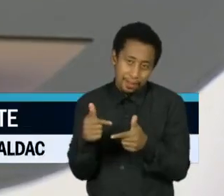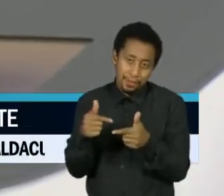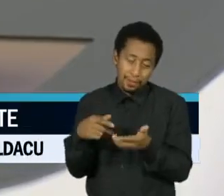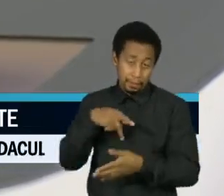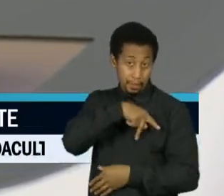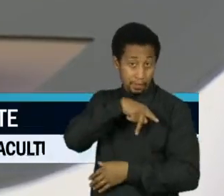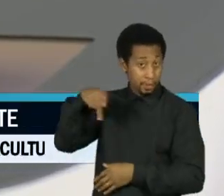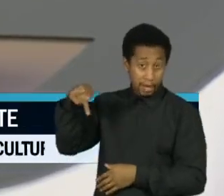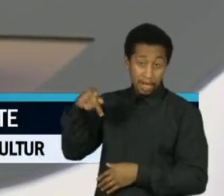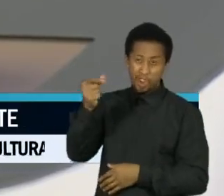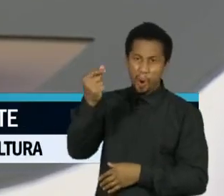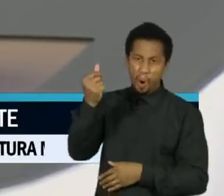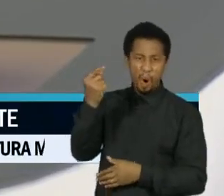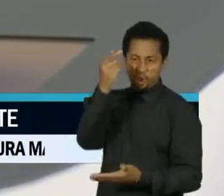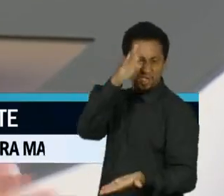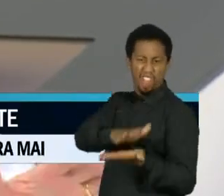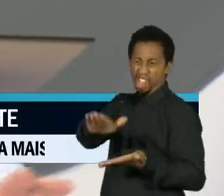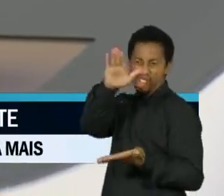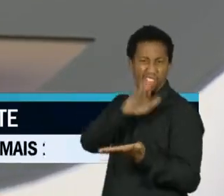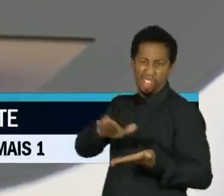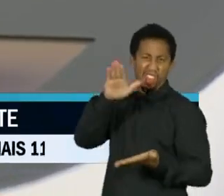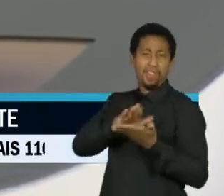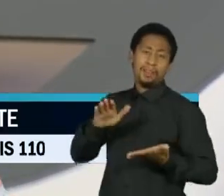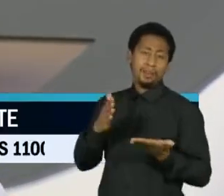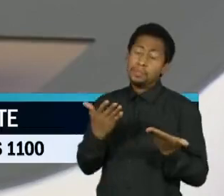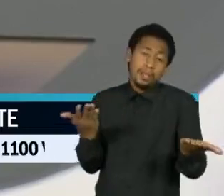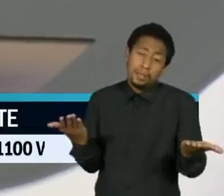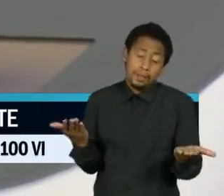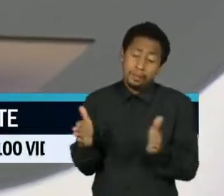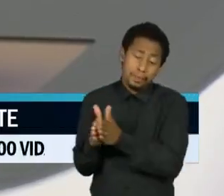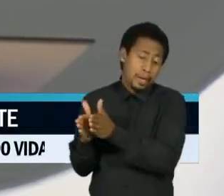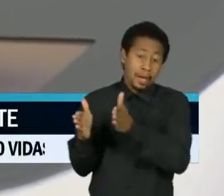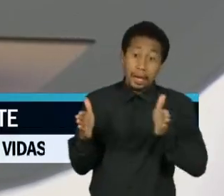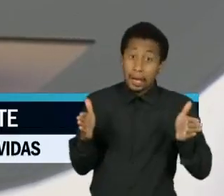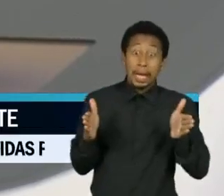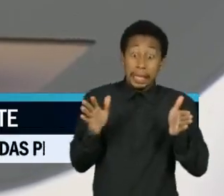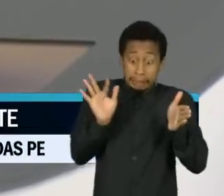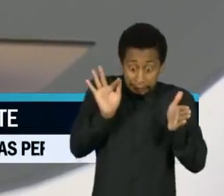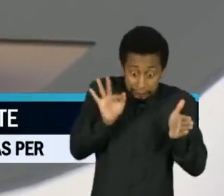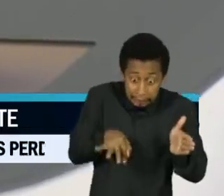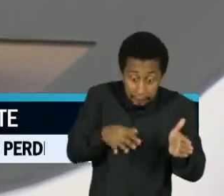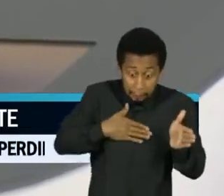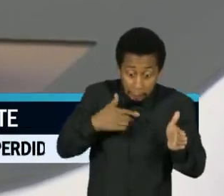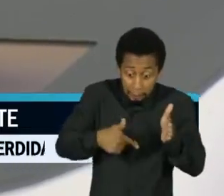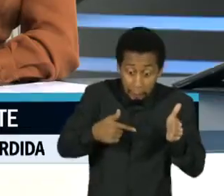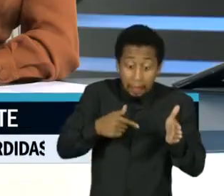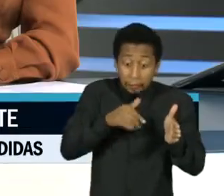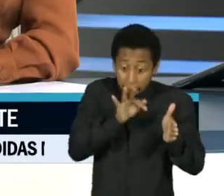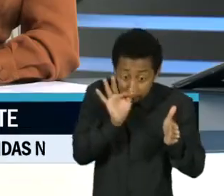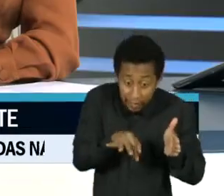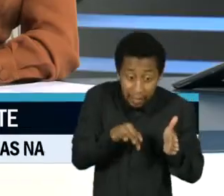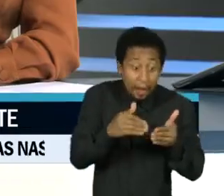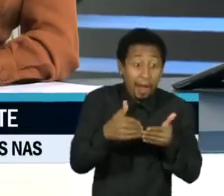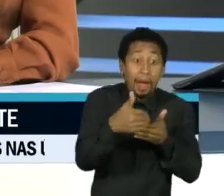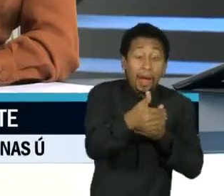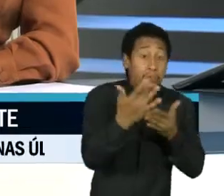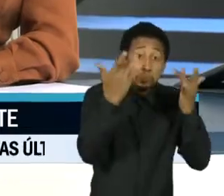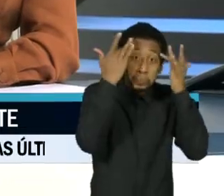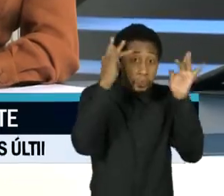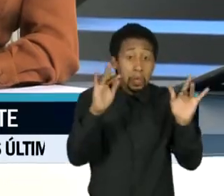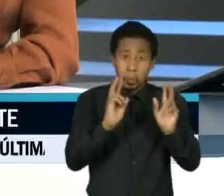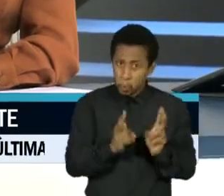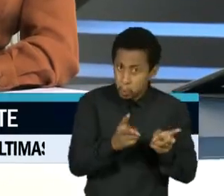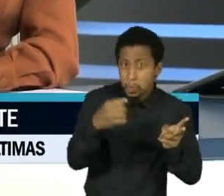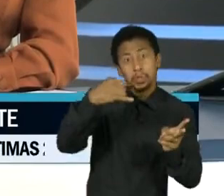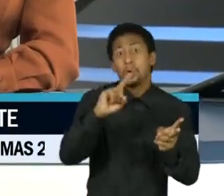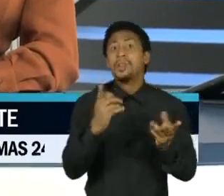eleição a cada 2 anos, porque se faz de obras, se gasta, se dá dinheiro para o povo de maneira